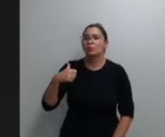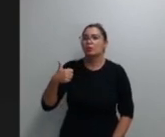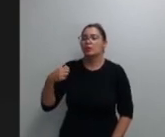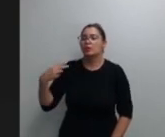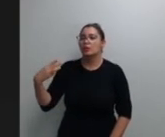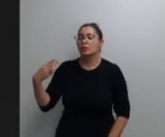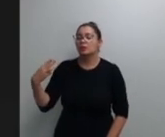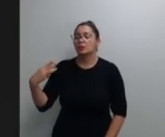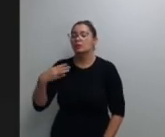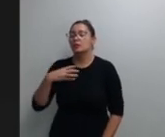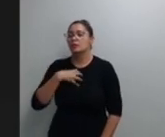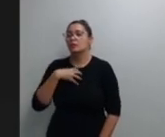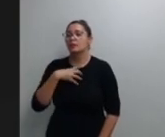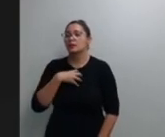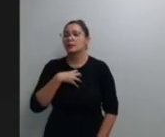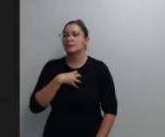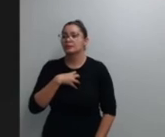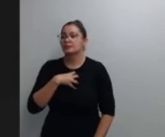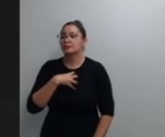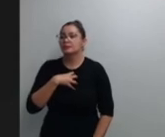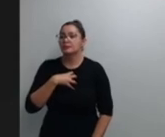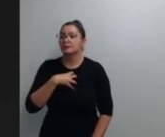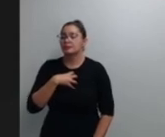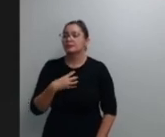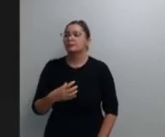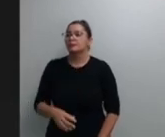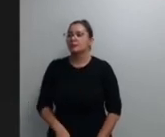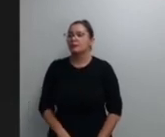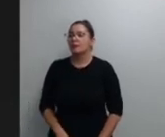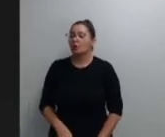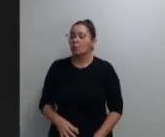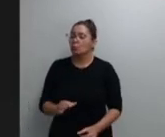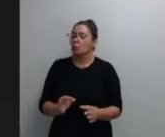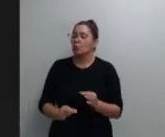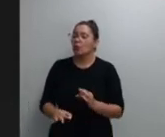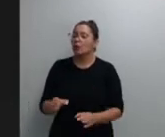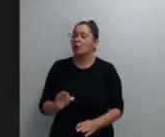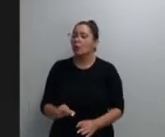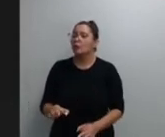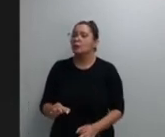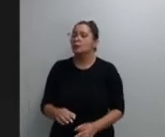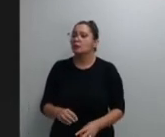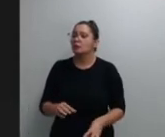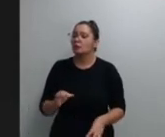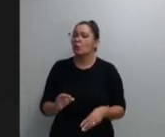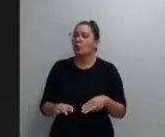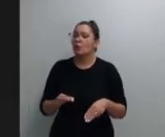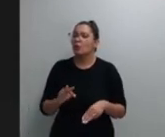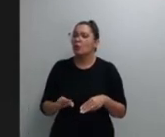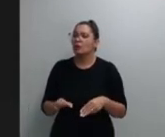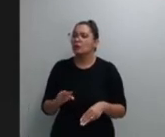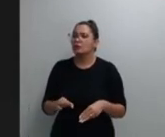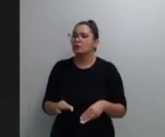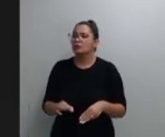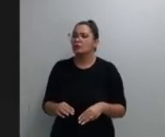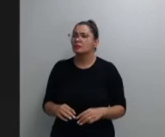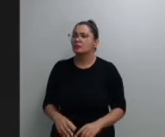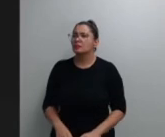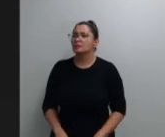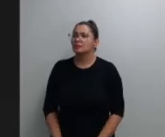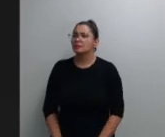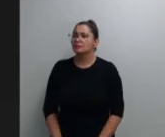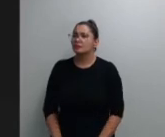ministra Regina precedente meu precedente do ministro Herman esse aí ministro Gurgel se me permite